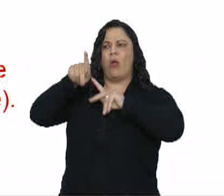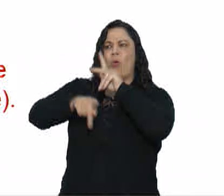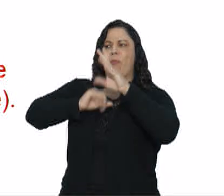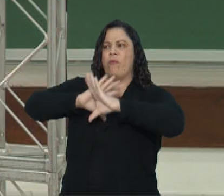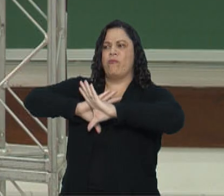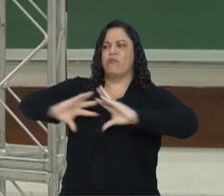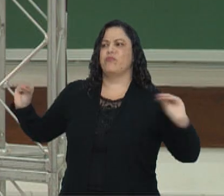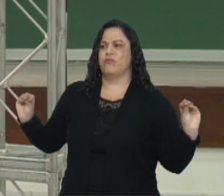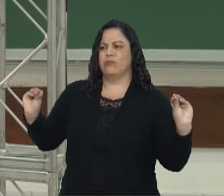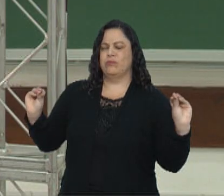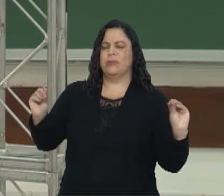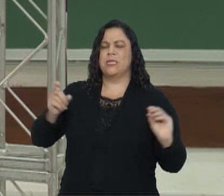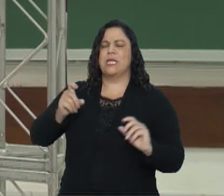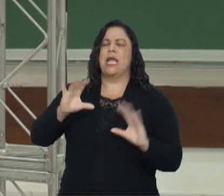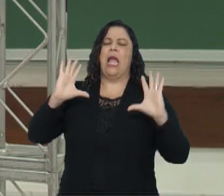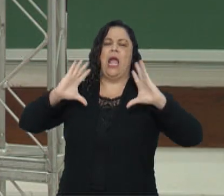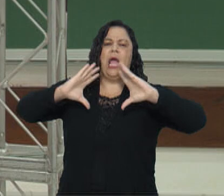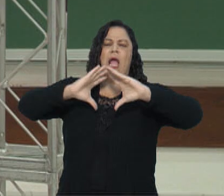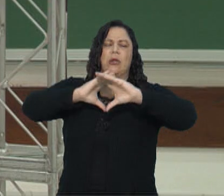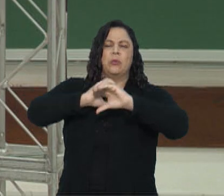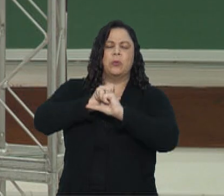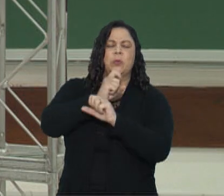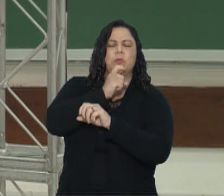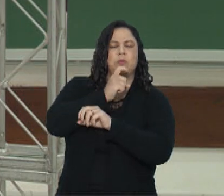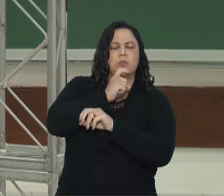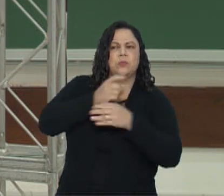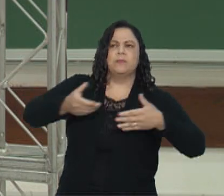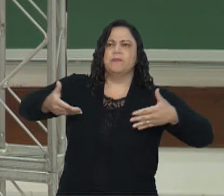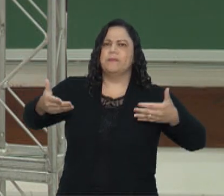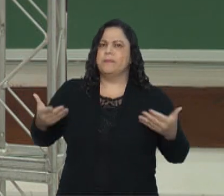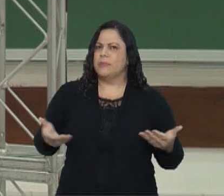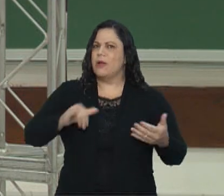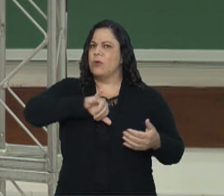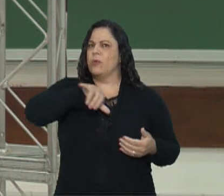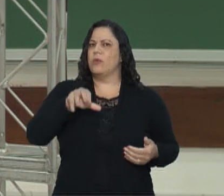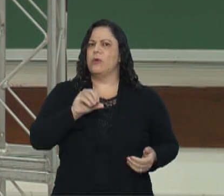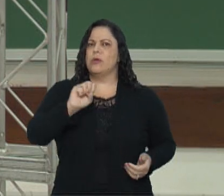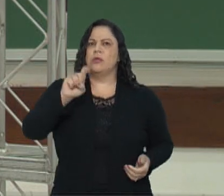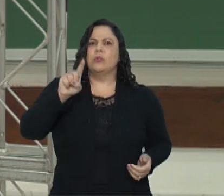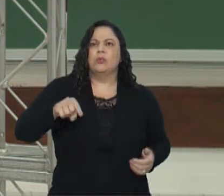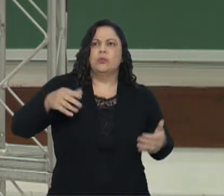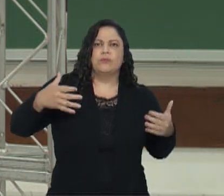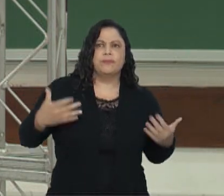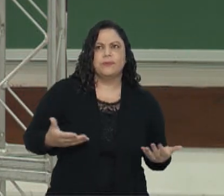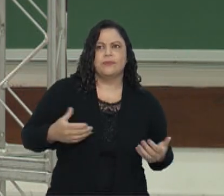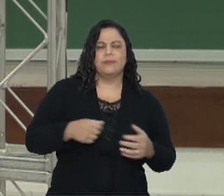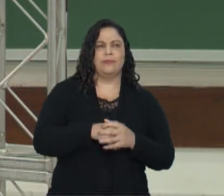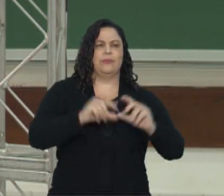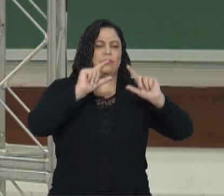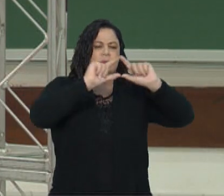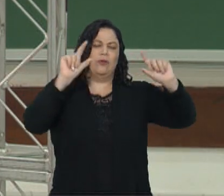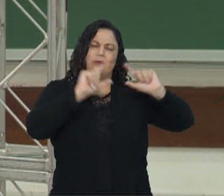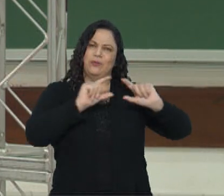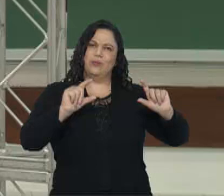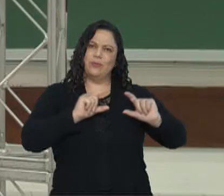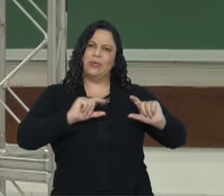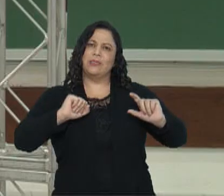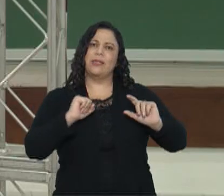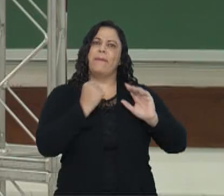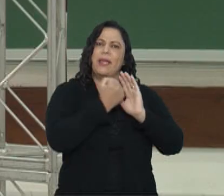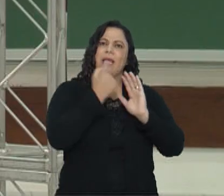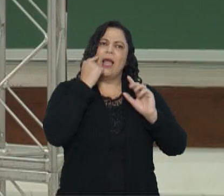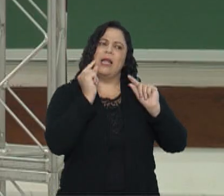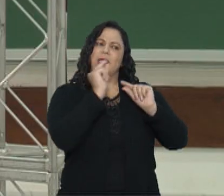agora, José? Então, veja que os nossos verbos ali estão bem marcados, não é verdade? Como é que está